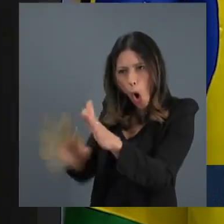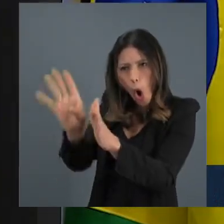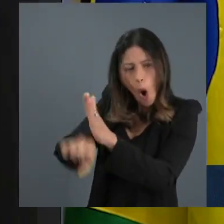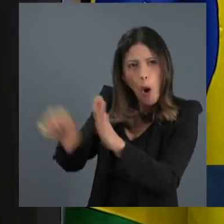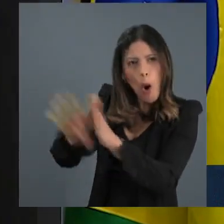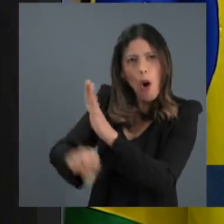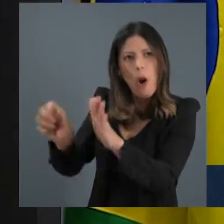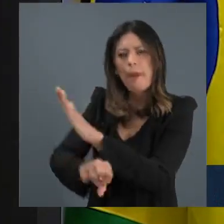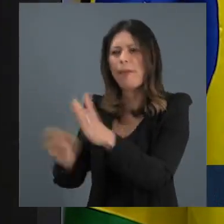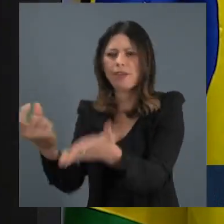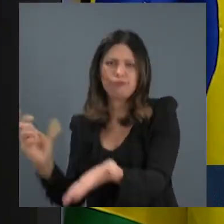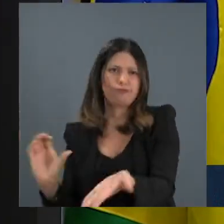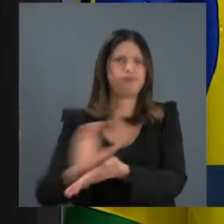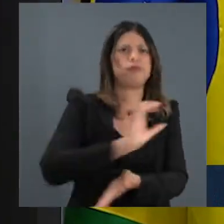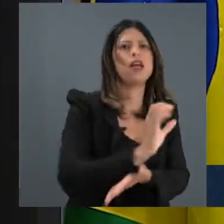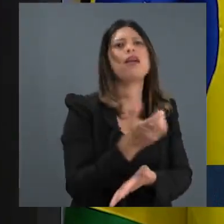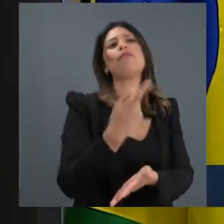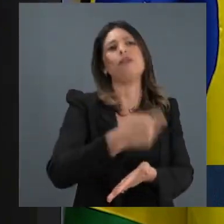500 milhões.